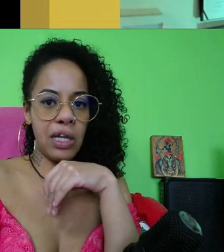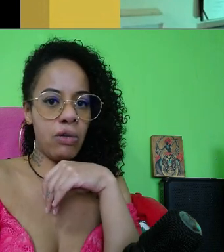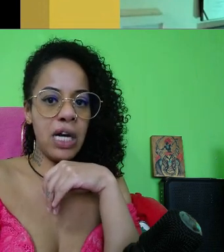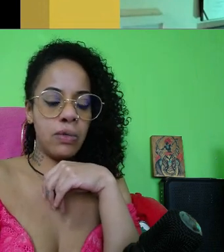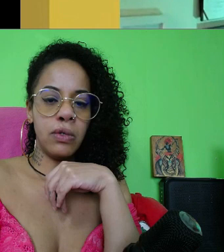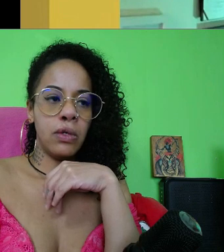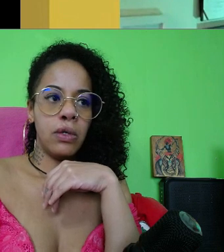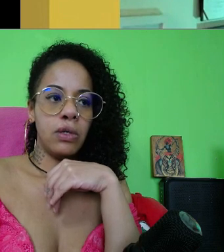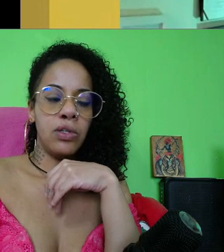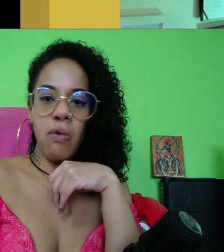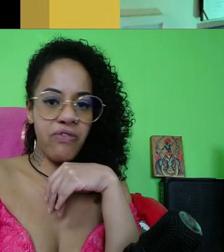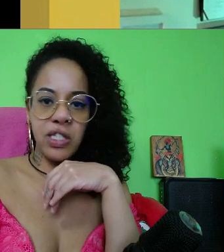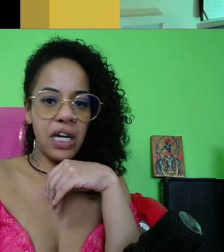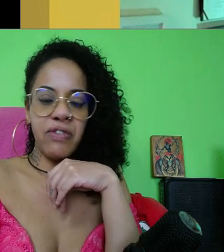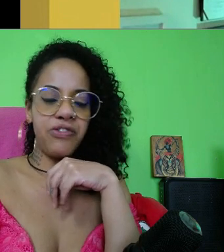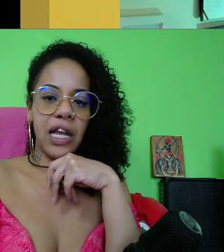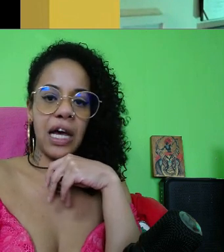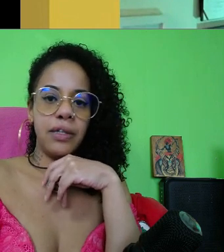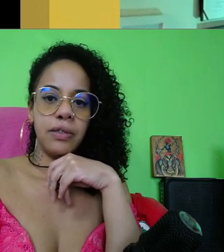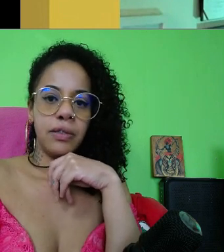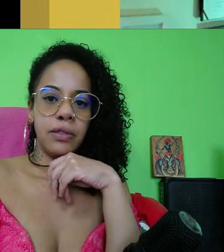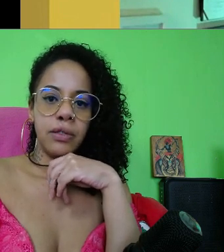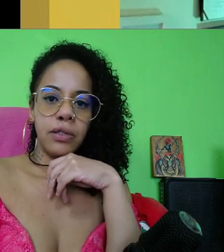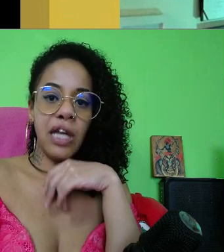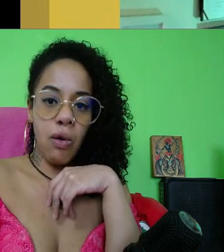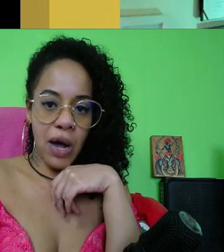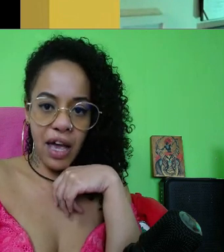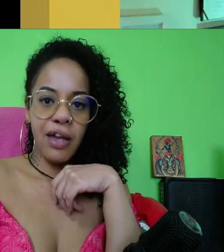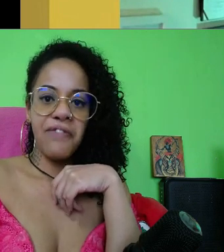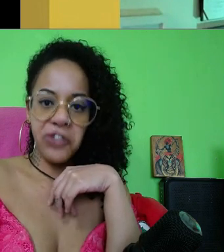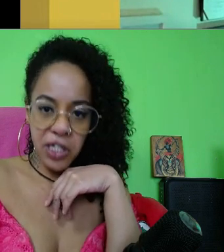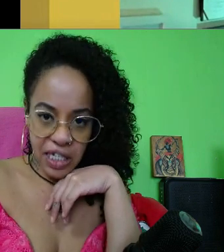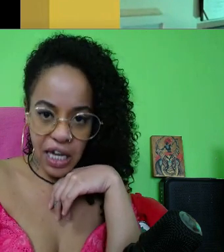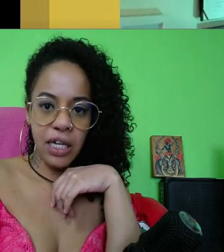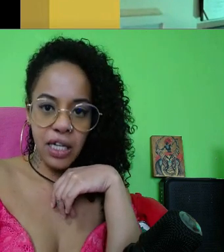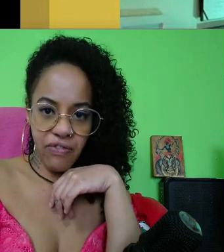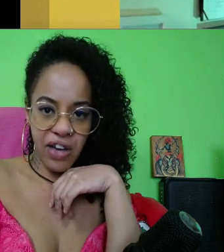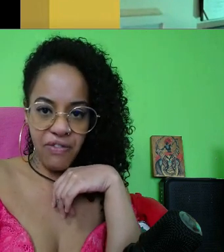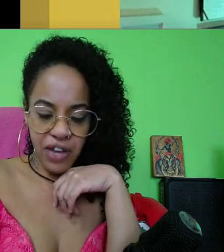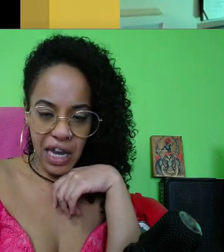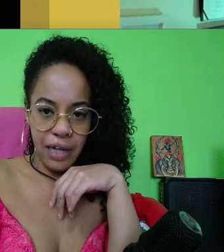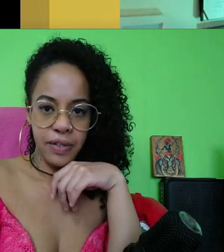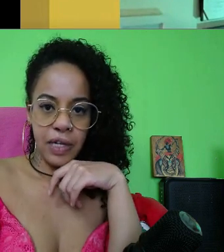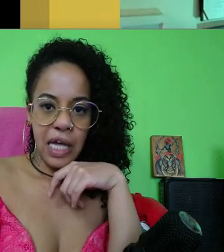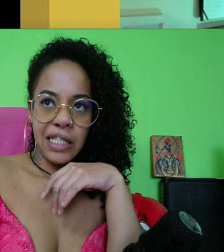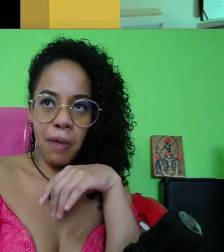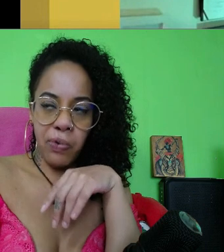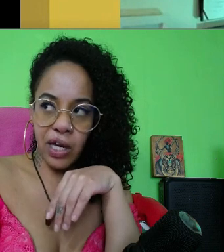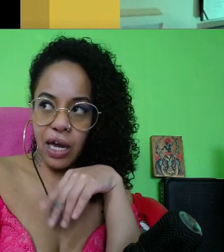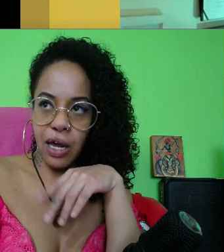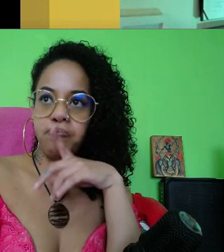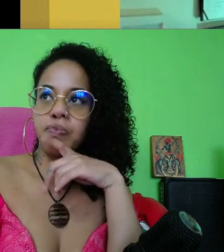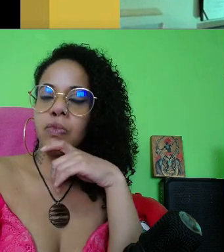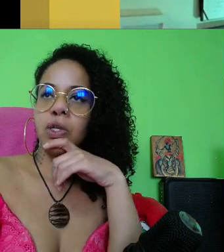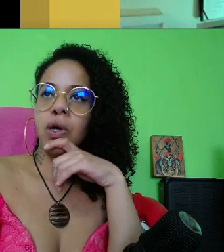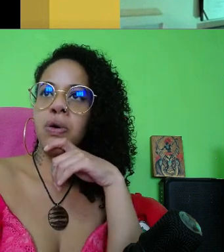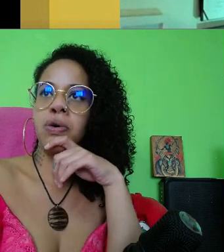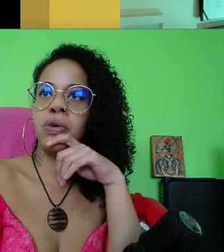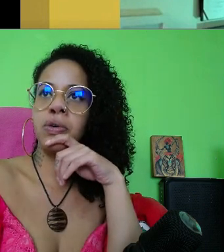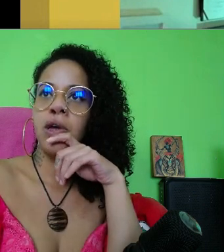que rolê que eu tenho que estar ou não não é você que vai falar não é você que vai falar sabe por